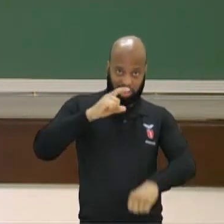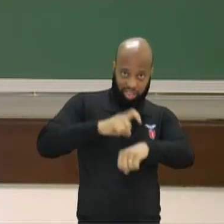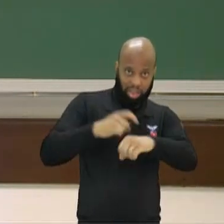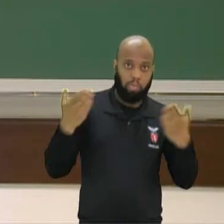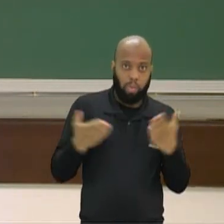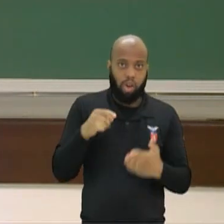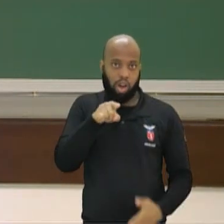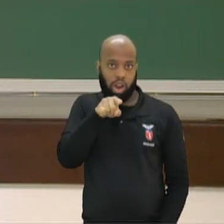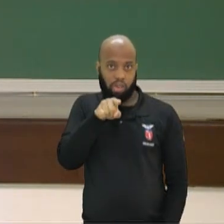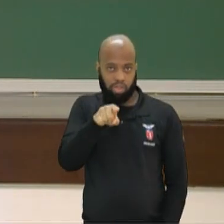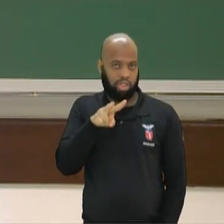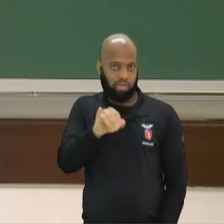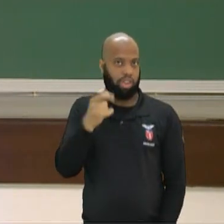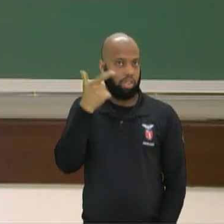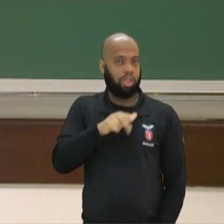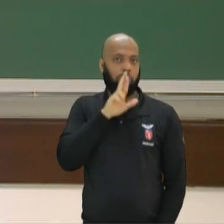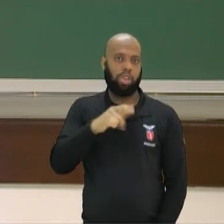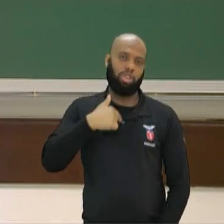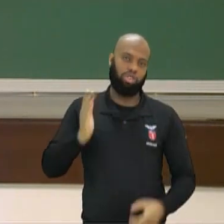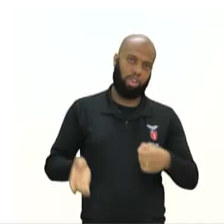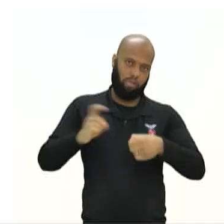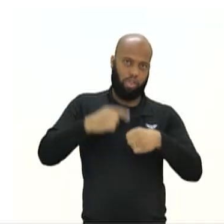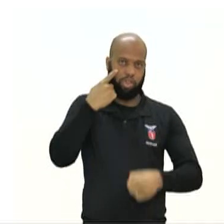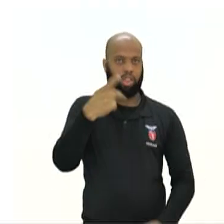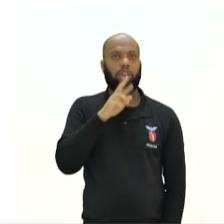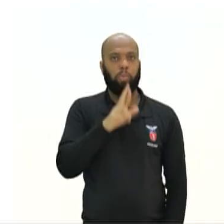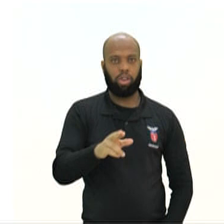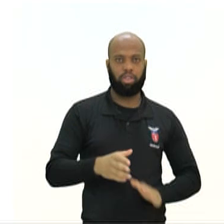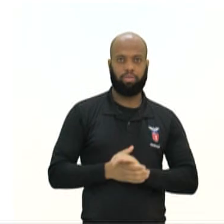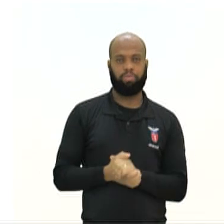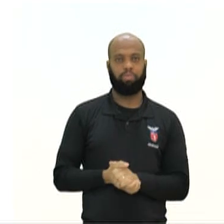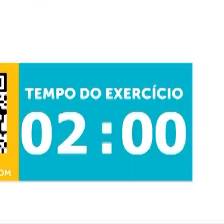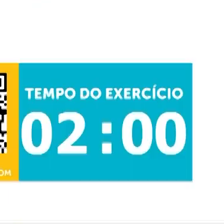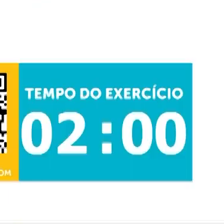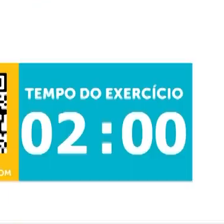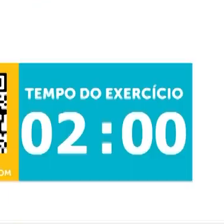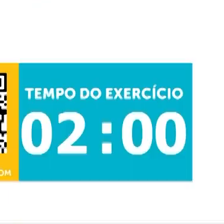boa aí para vocês poderem fazer e já volto para conferir, tá ok? Bora lá!